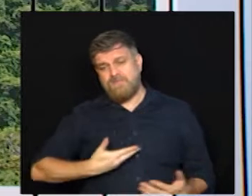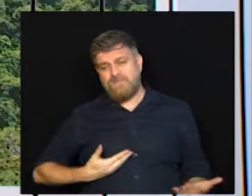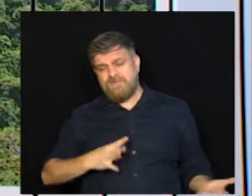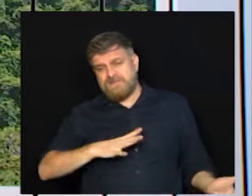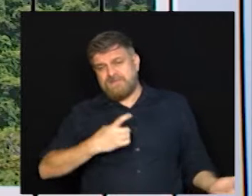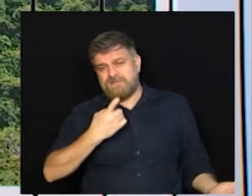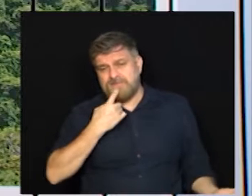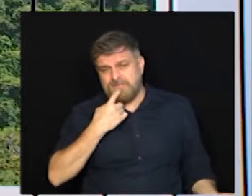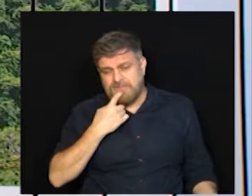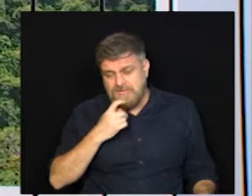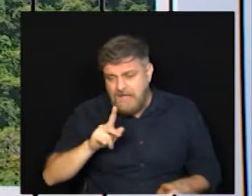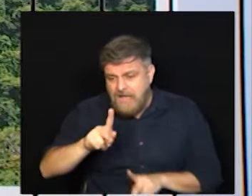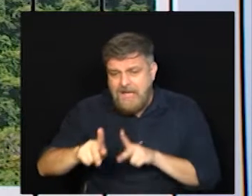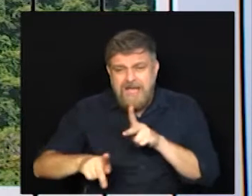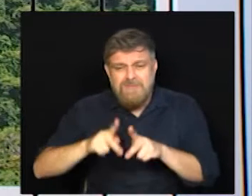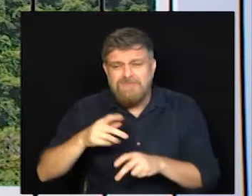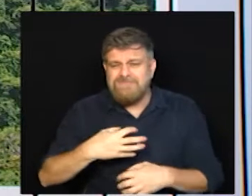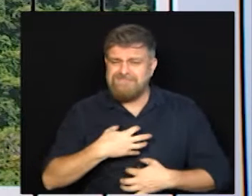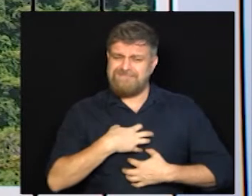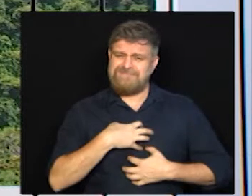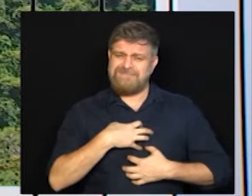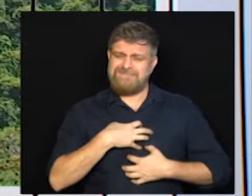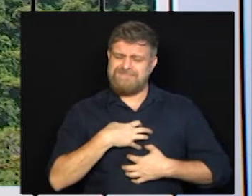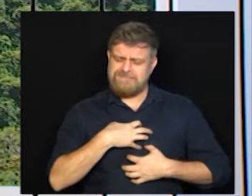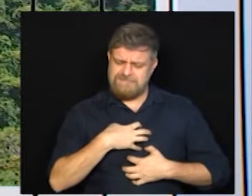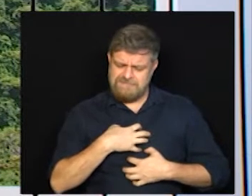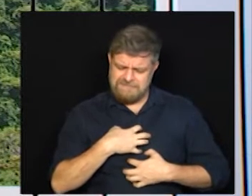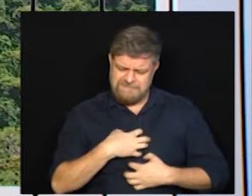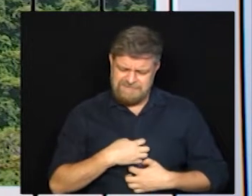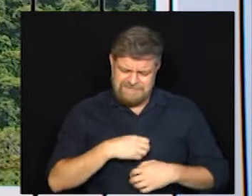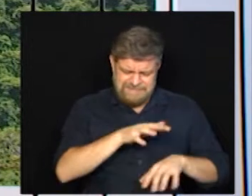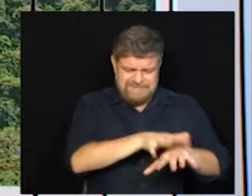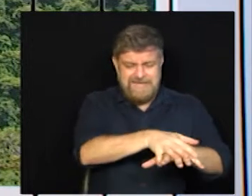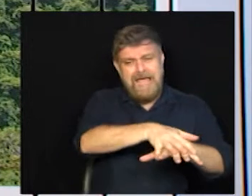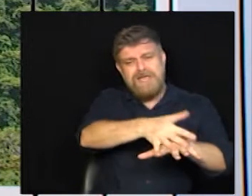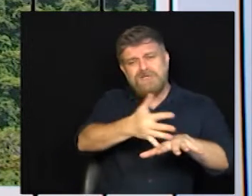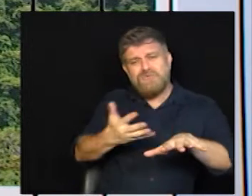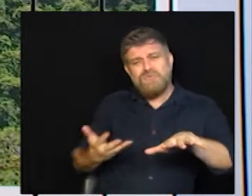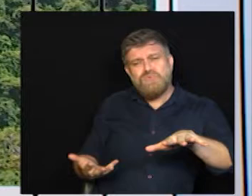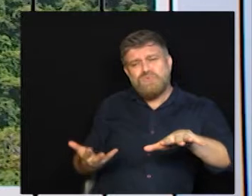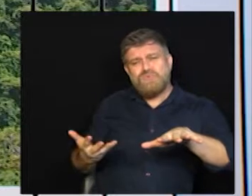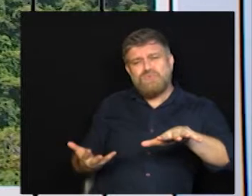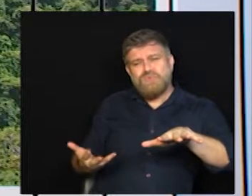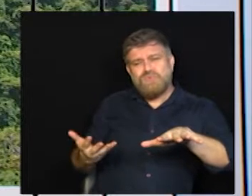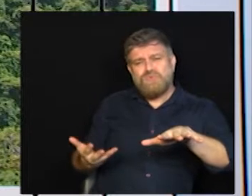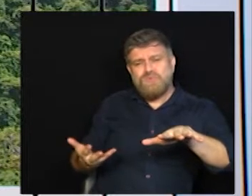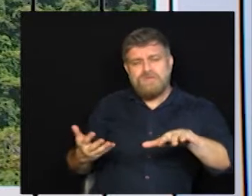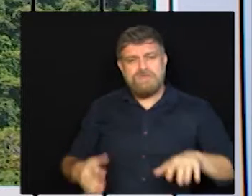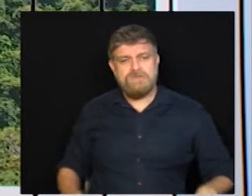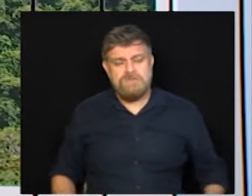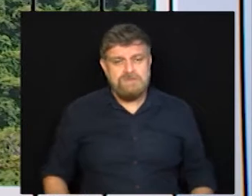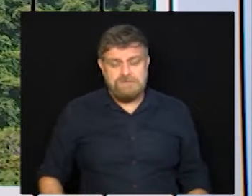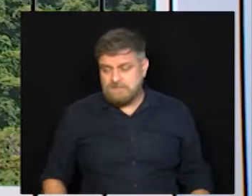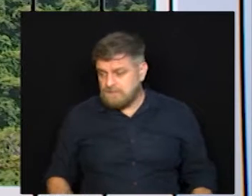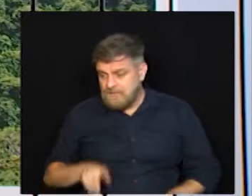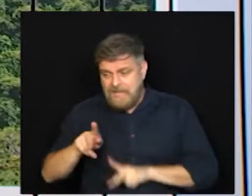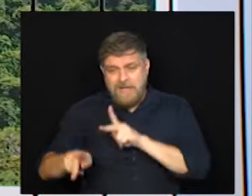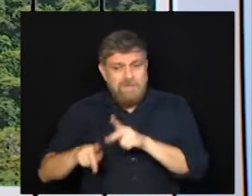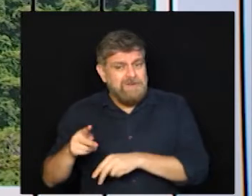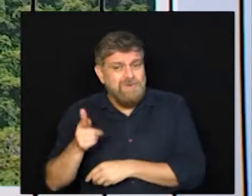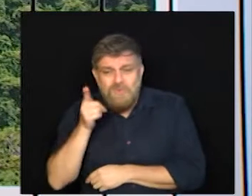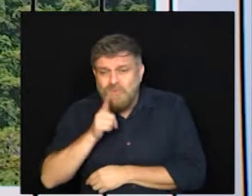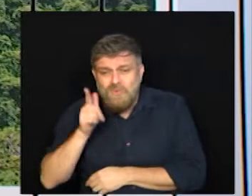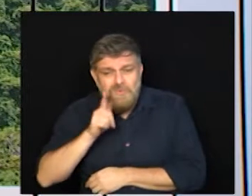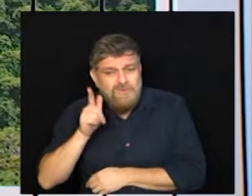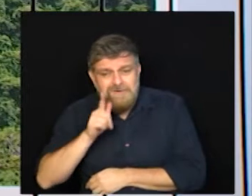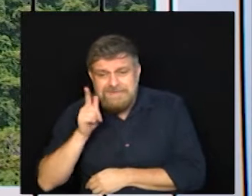essa população também não se sinta tão excluída desse processo que ela não consiga nem chegar. Uma